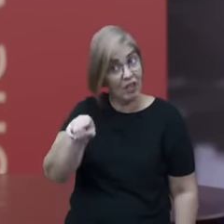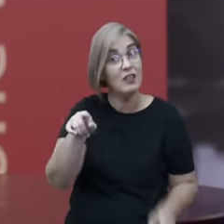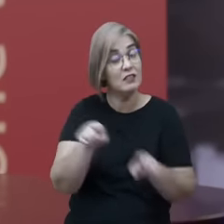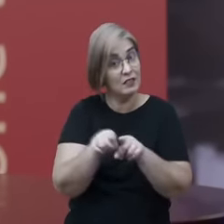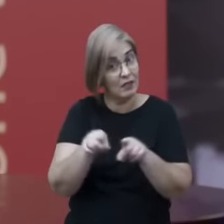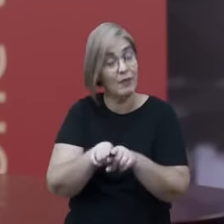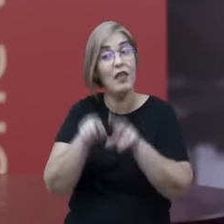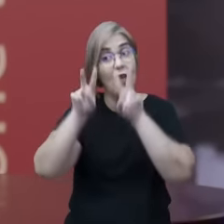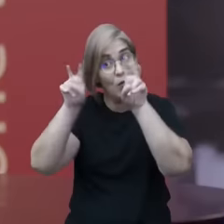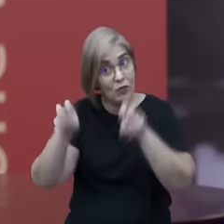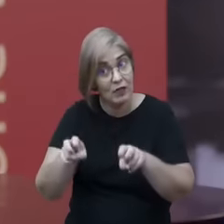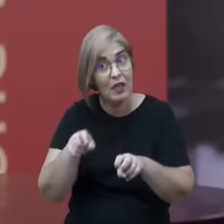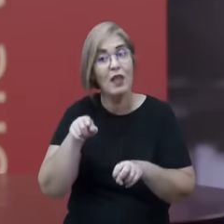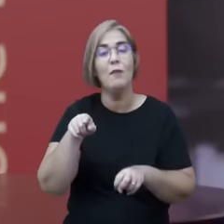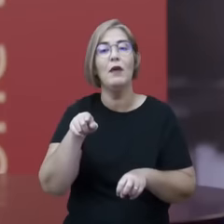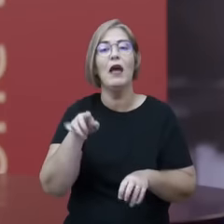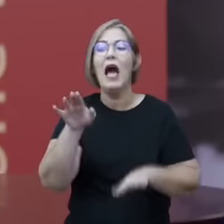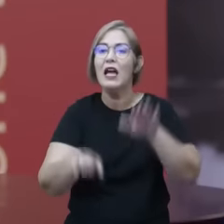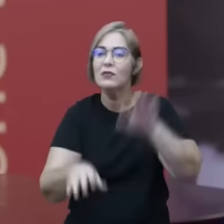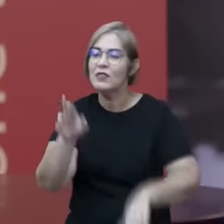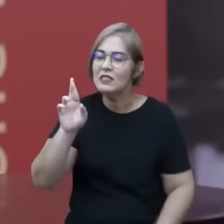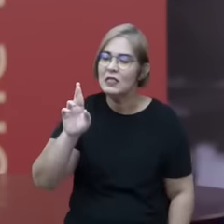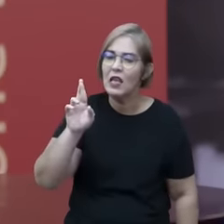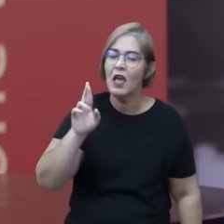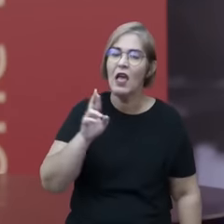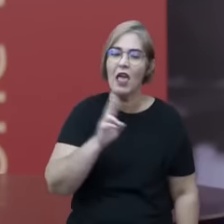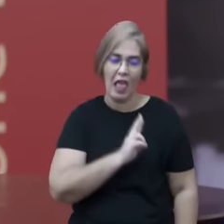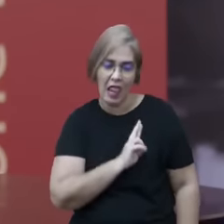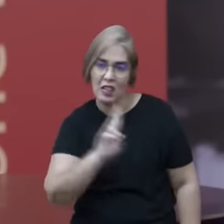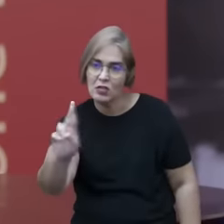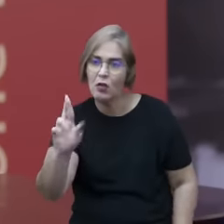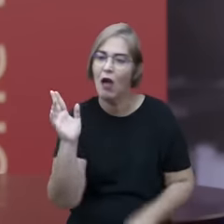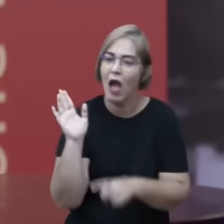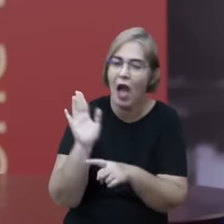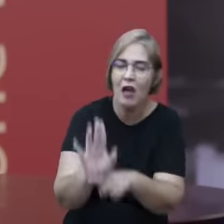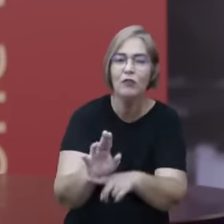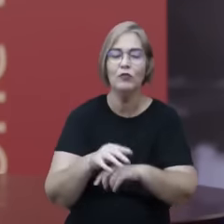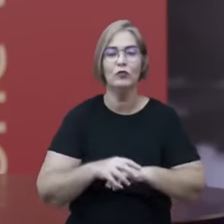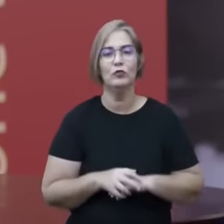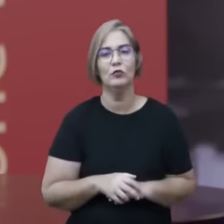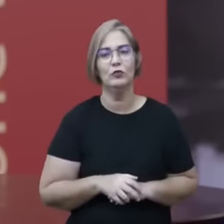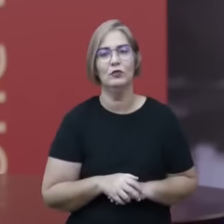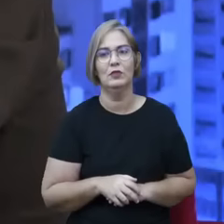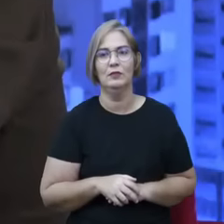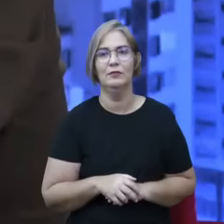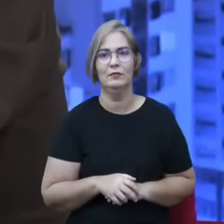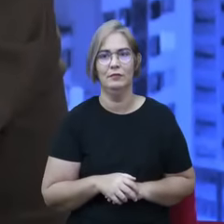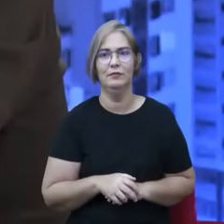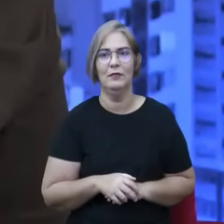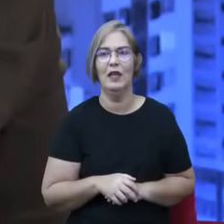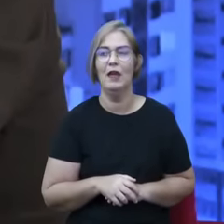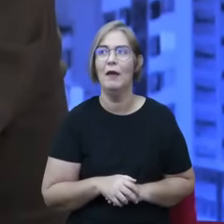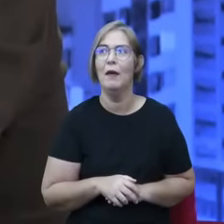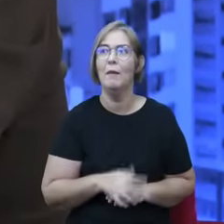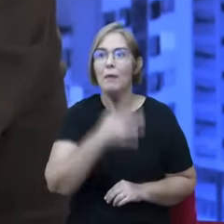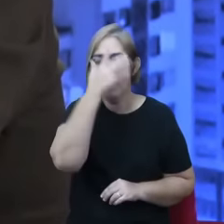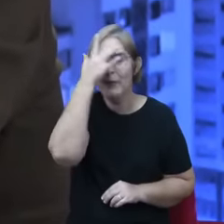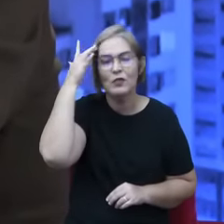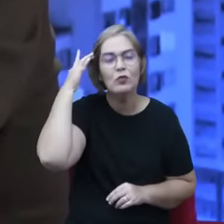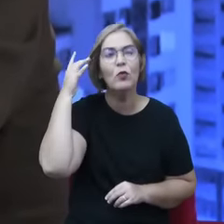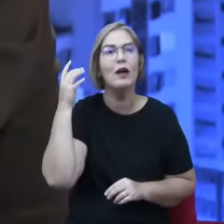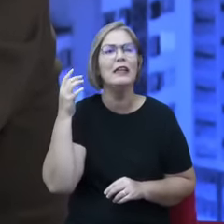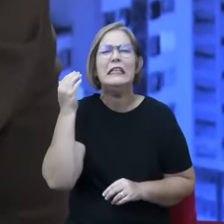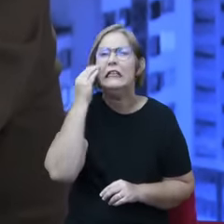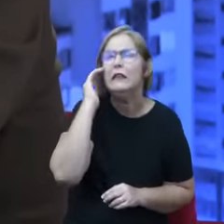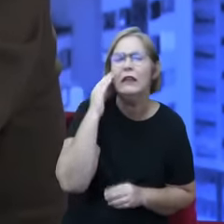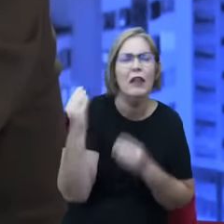as as religiões de salvação oferecerão também, desde que não reifiquem o absoluto, né, essa